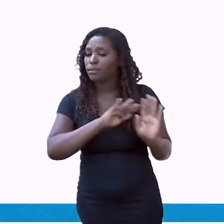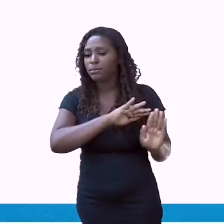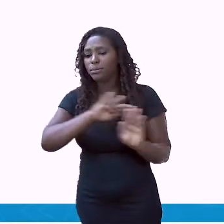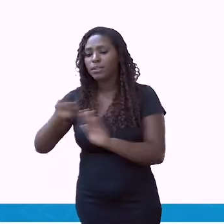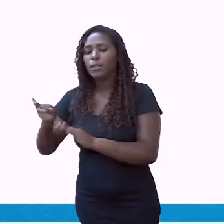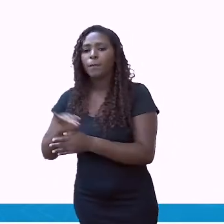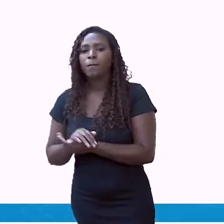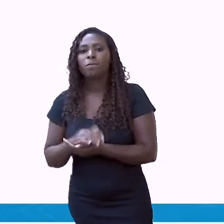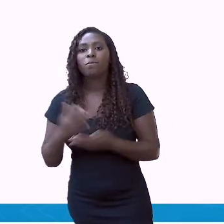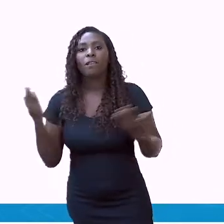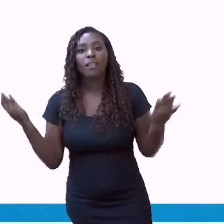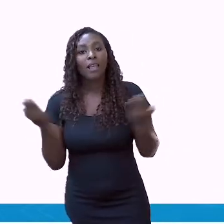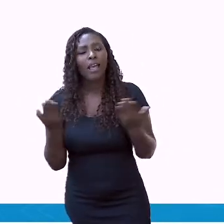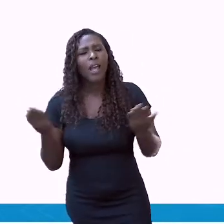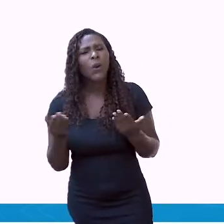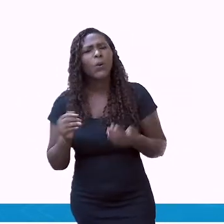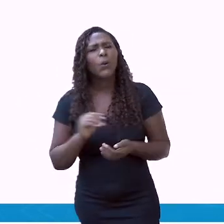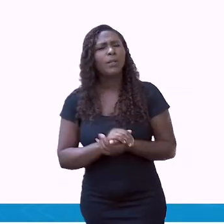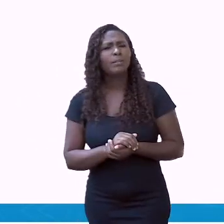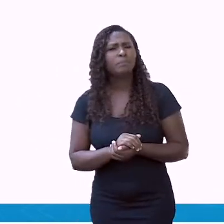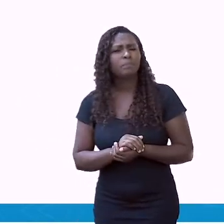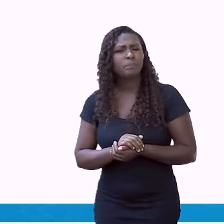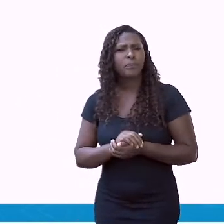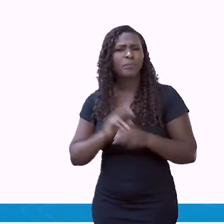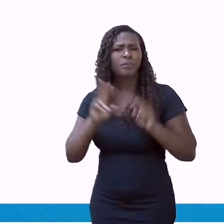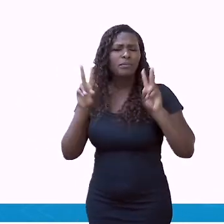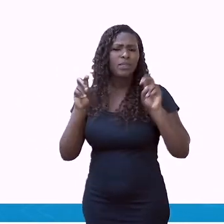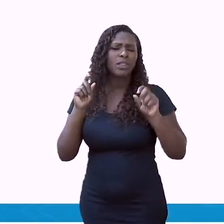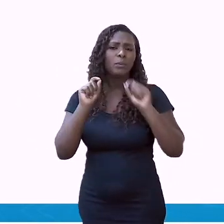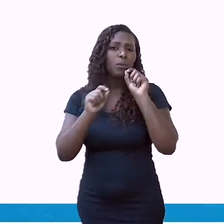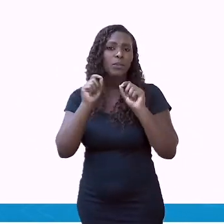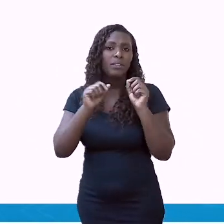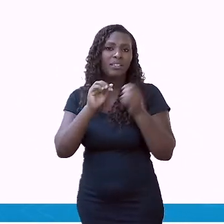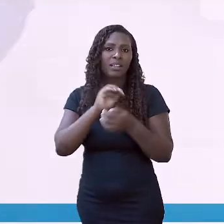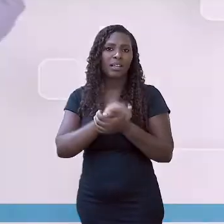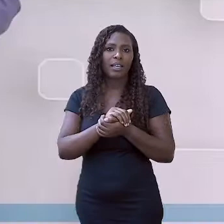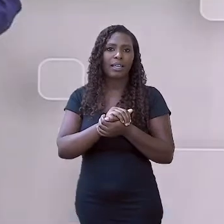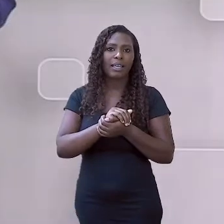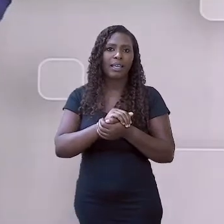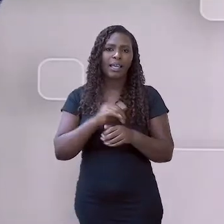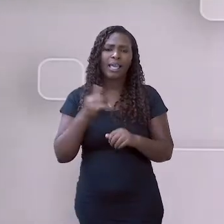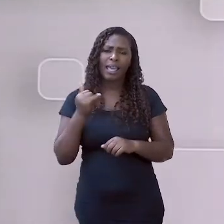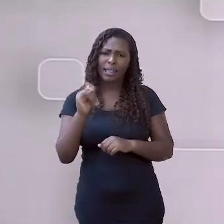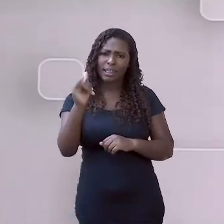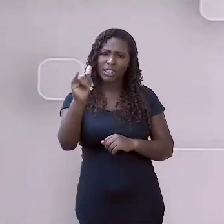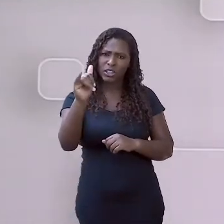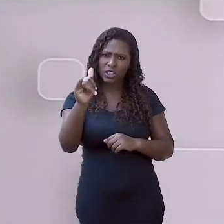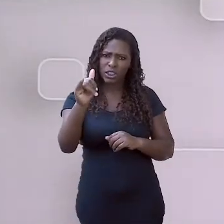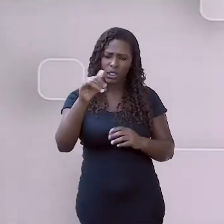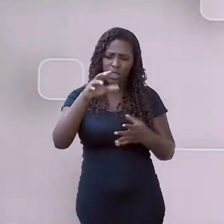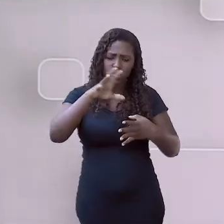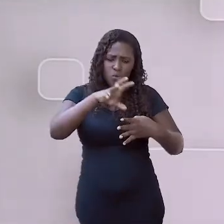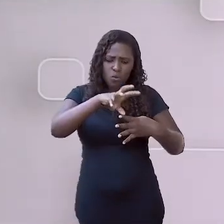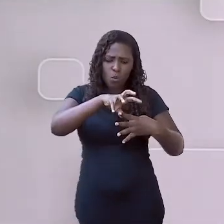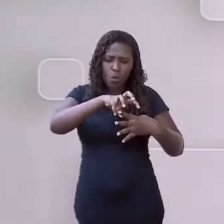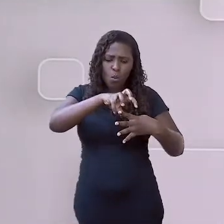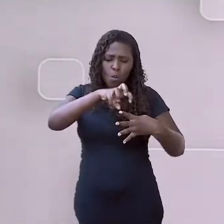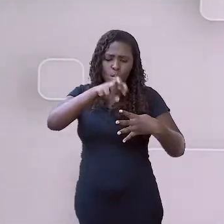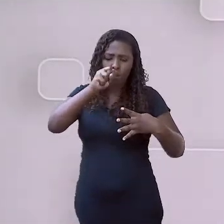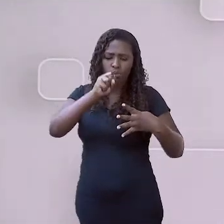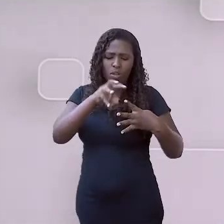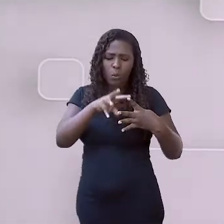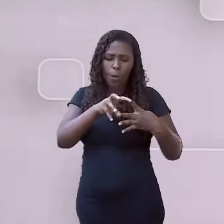Fontes de energia. O tempo todo nós consumimos energia. O tempo